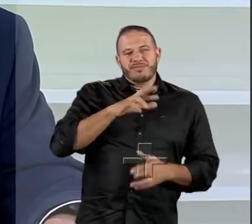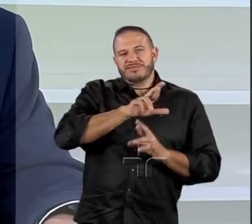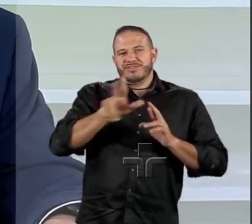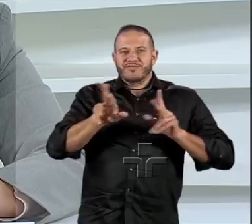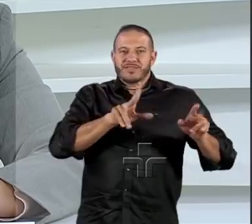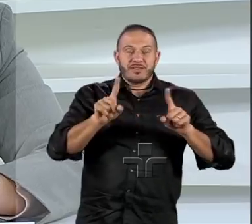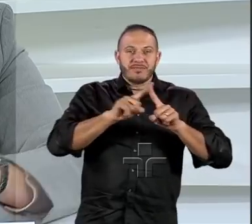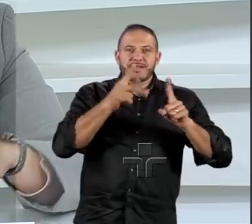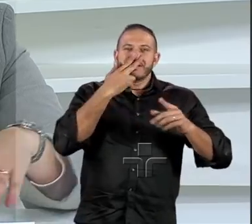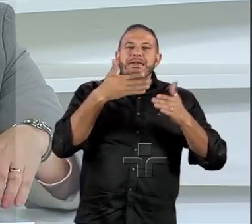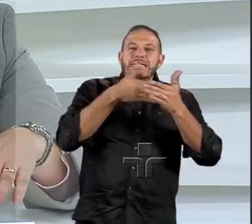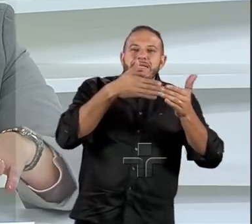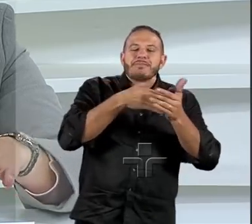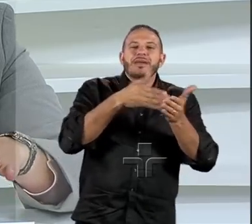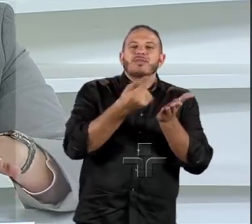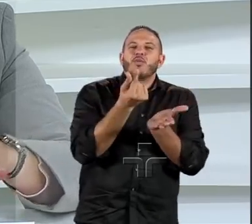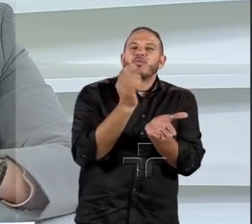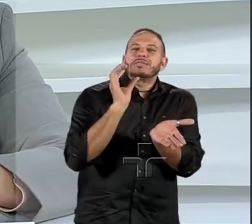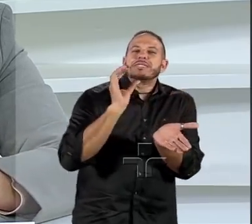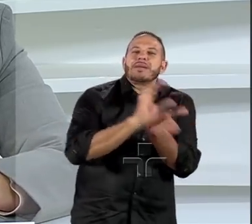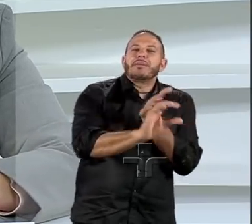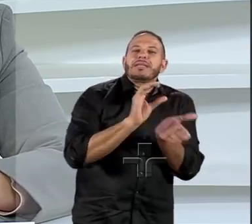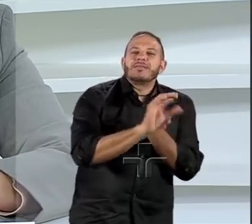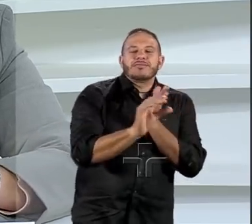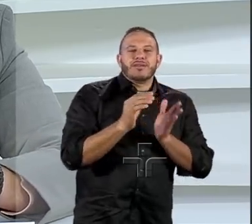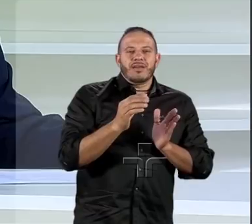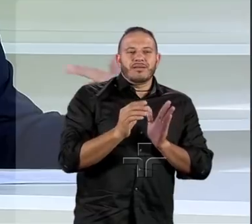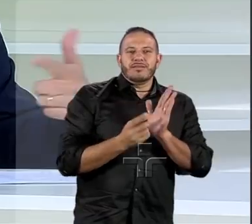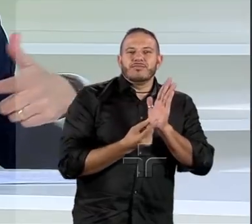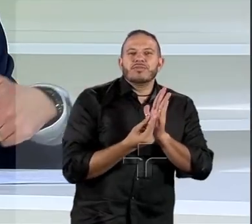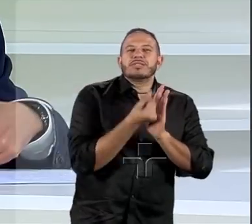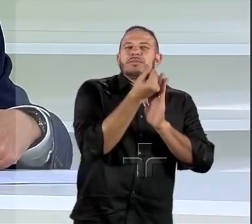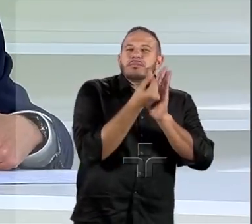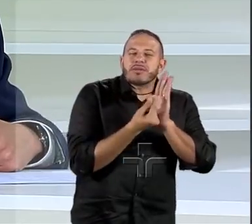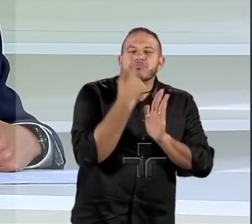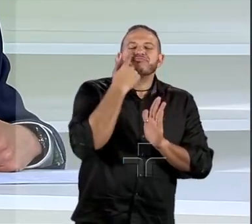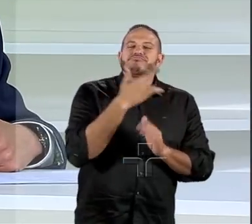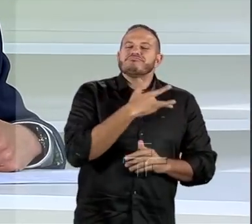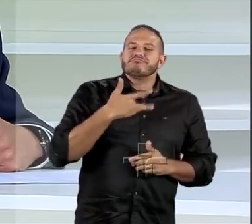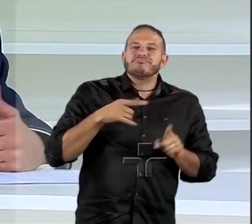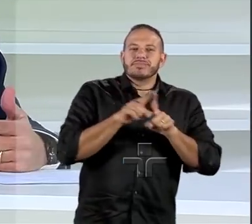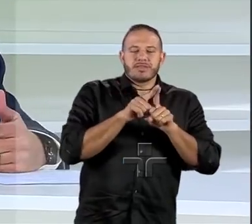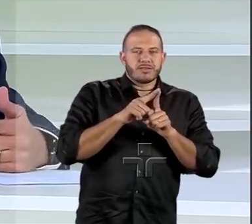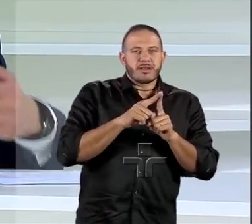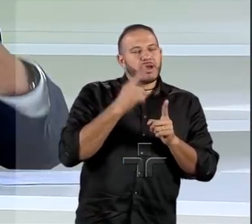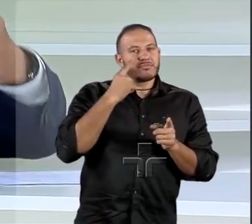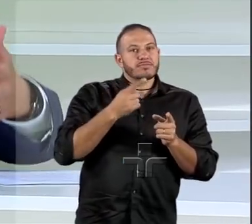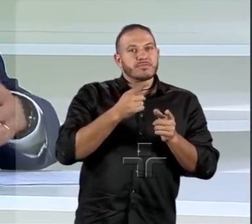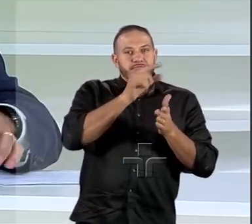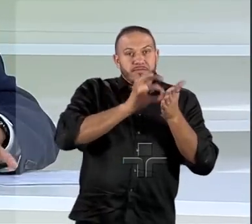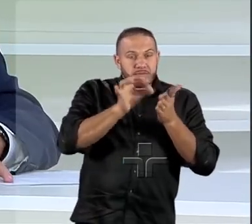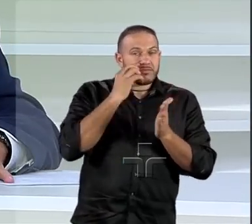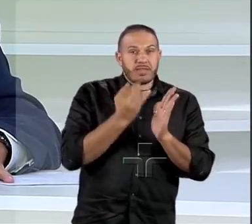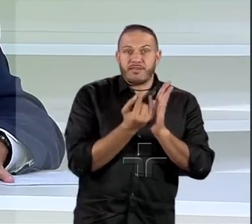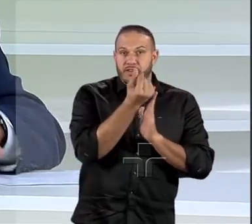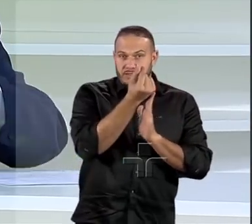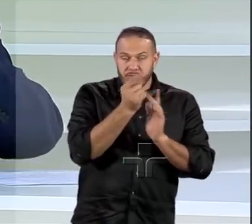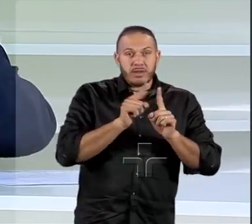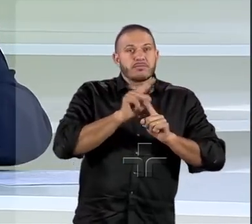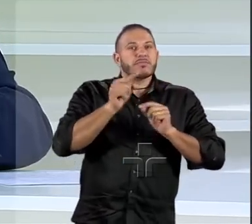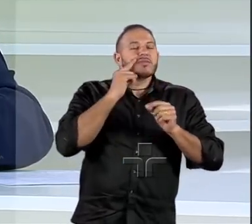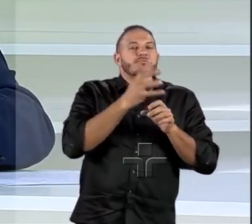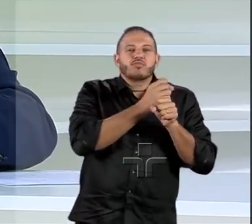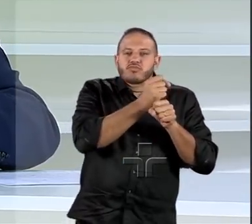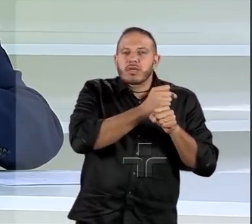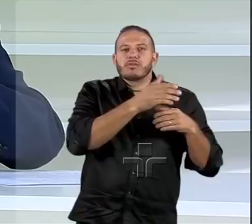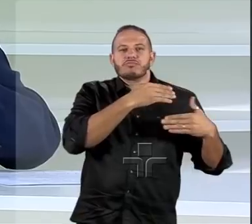o orçamento da saúde em termos da despesa do ano anterior corrigido pela inflação. Os anos que se seguem, nós temos